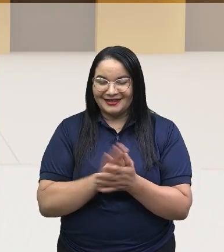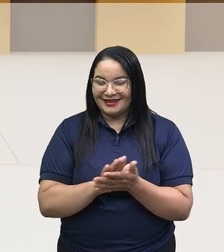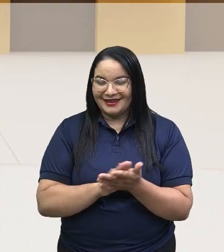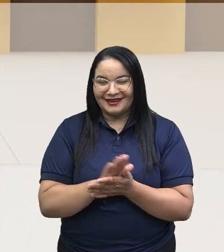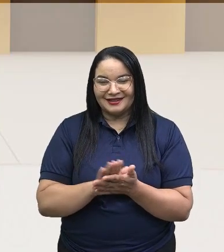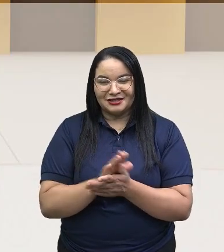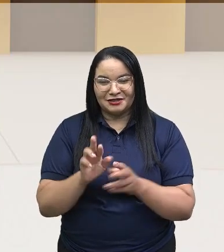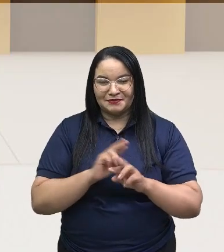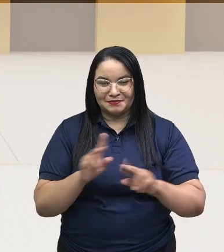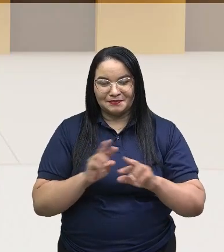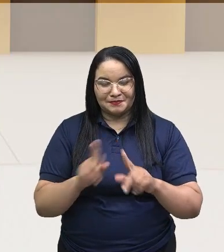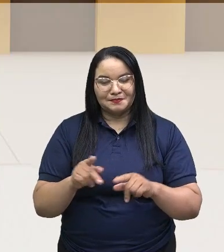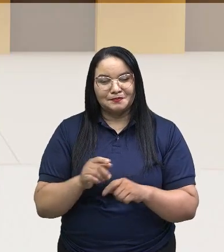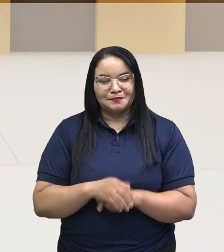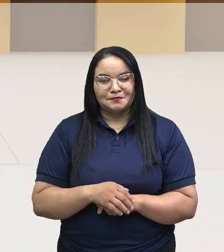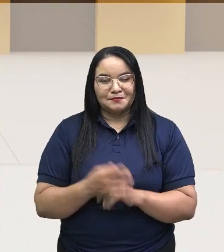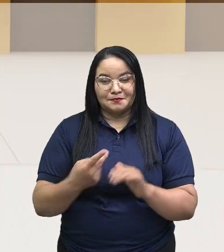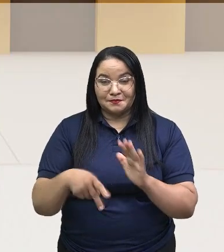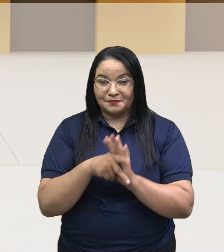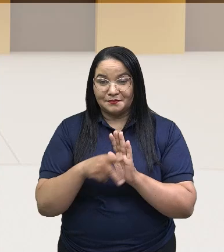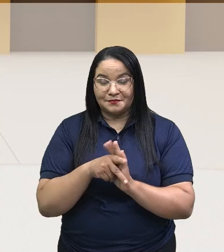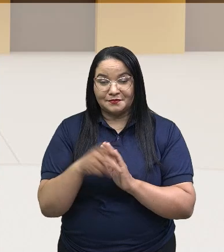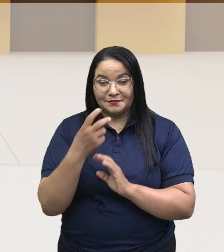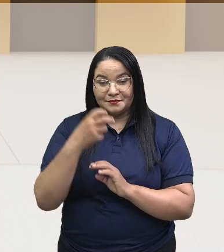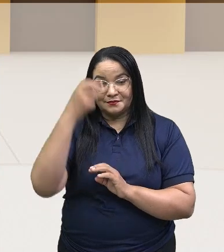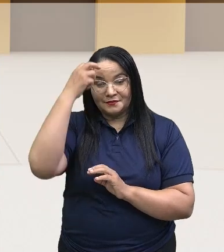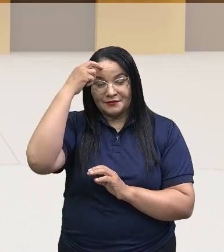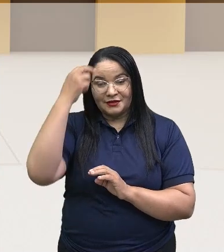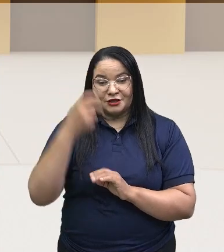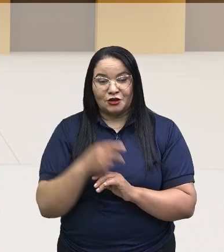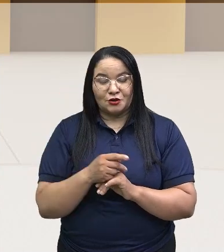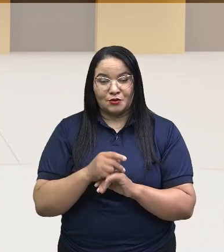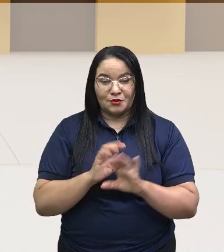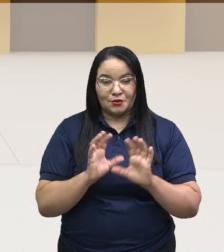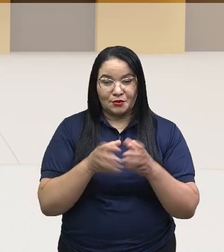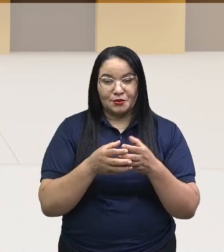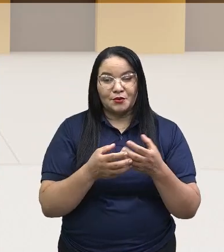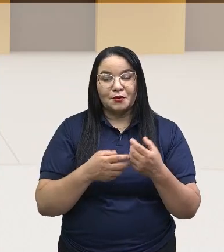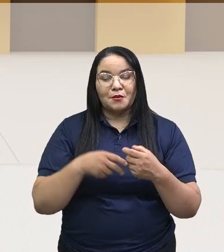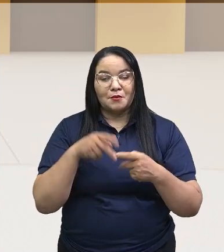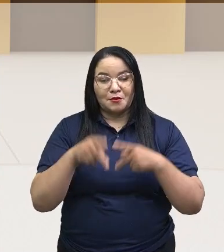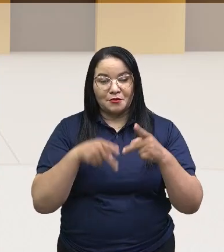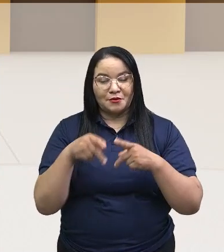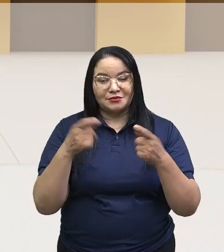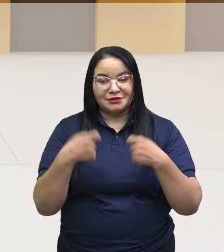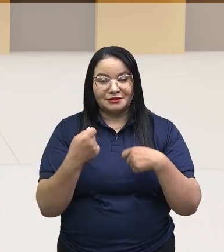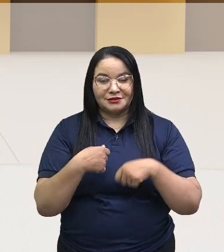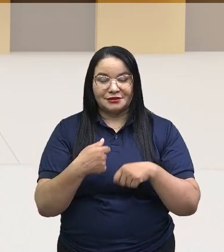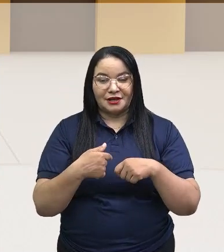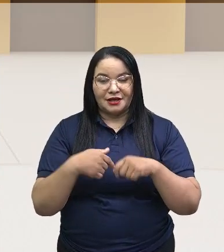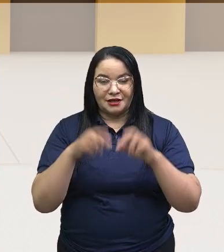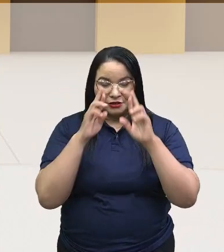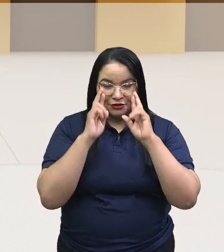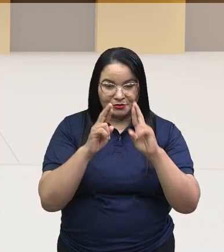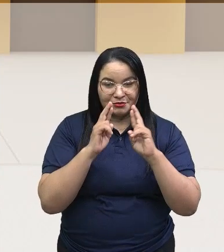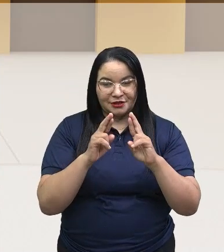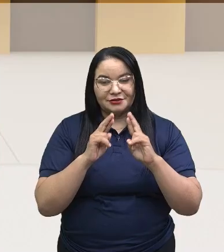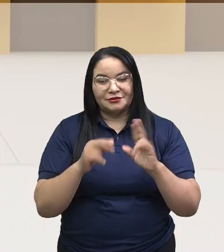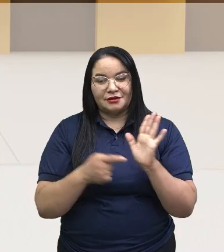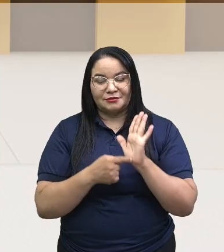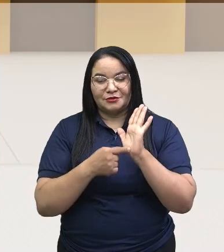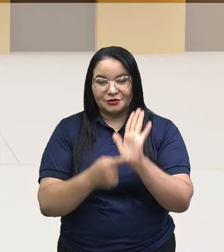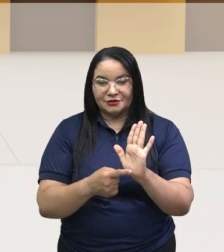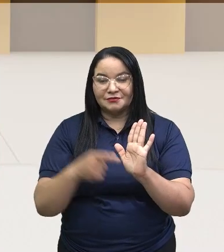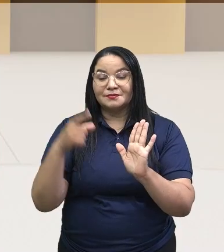né, Yara? Isso faz parte da cultura de um povo, né? Precisa ser respeitada, que a gente está mostrando para vocês, né, apenas